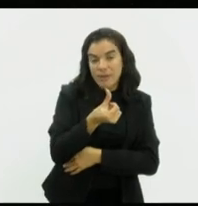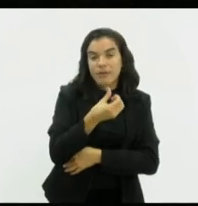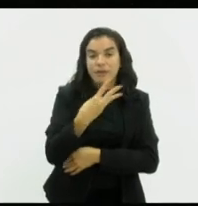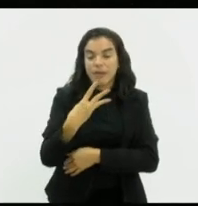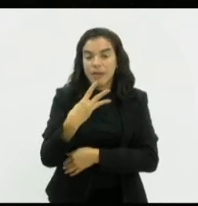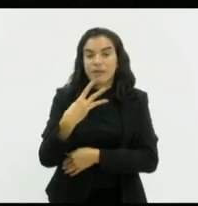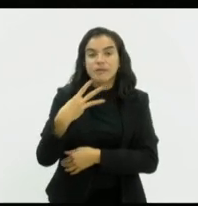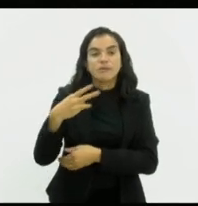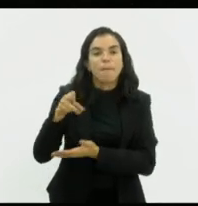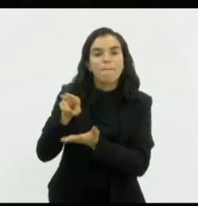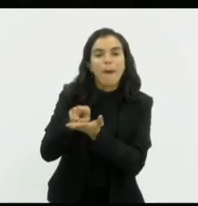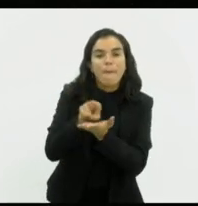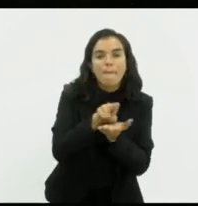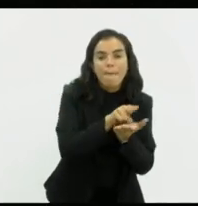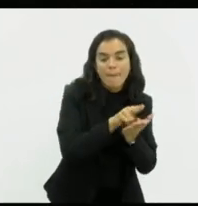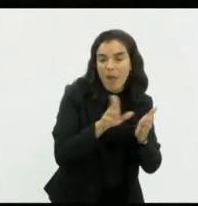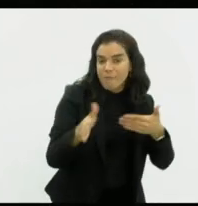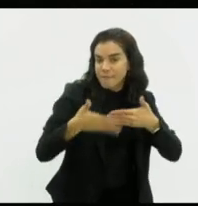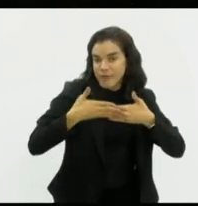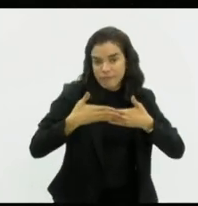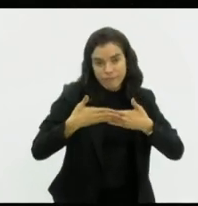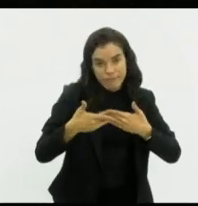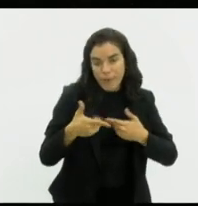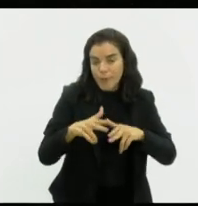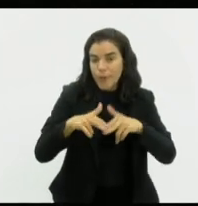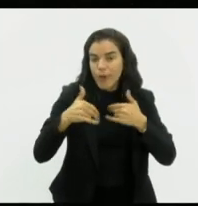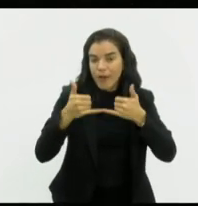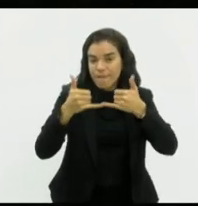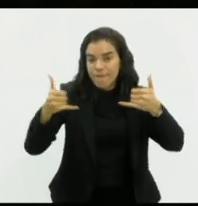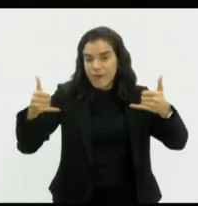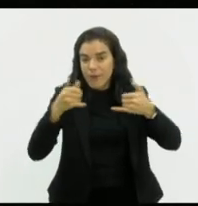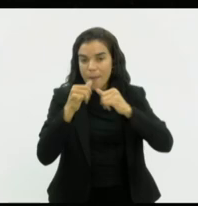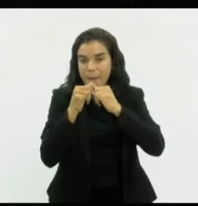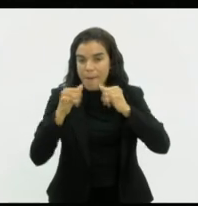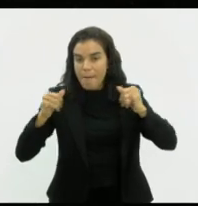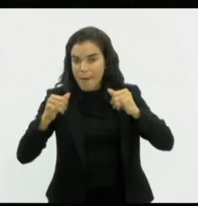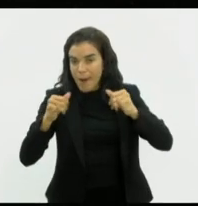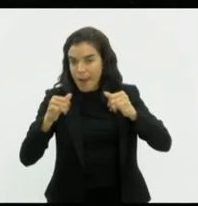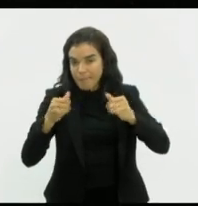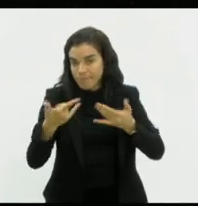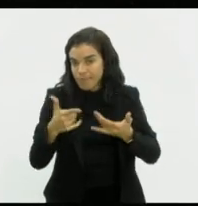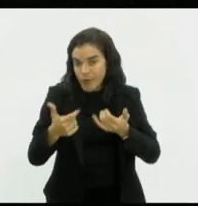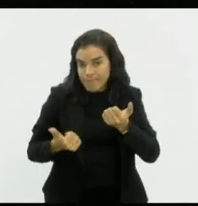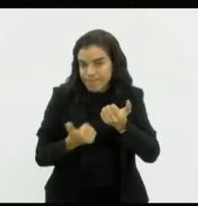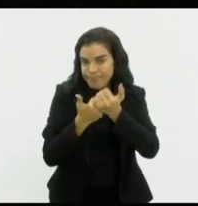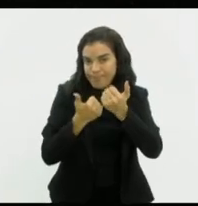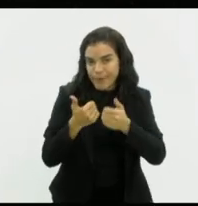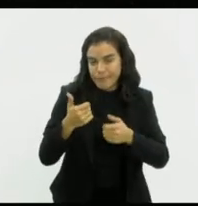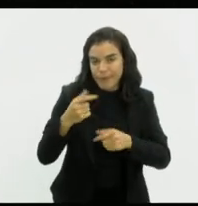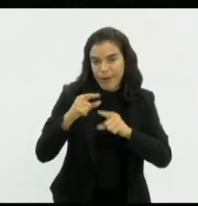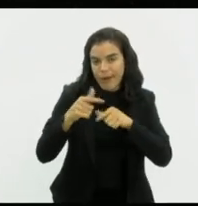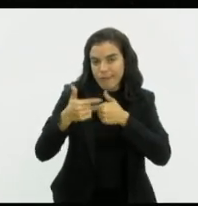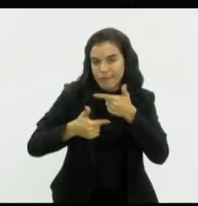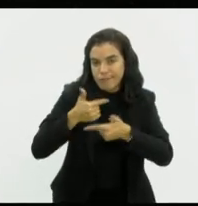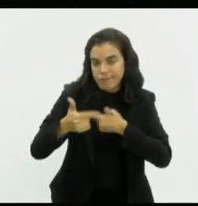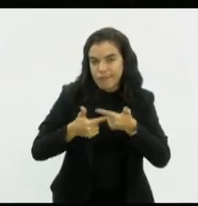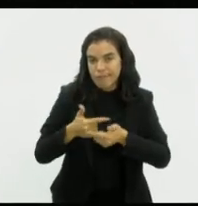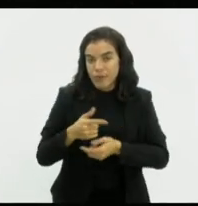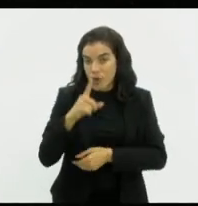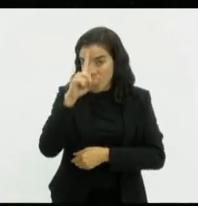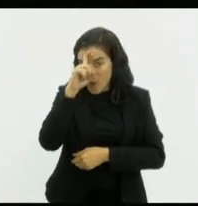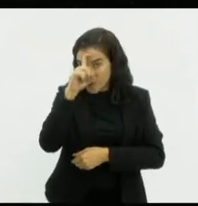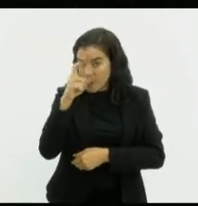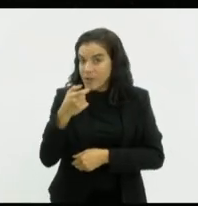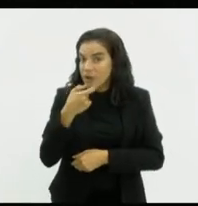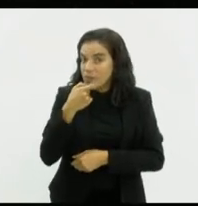fechados, justamente por não haver condições na parte elétrica que tem suporte para funcionar. Então, estamos falando do Hospital Geral de Bom Sucesso, que